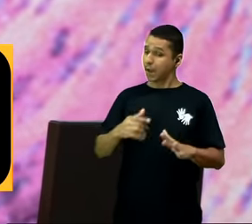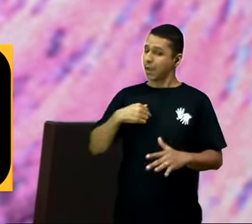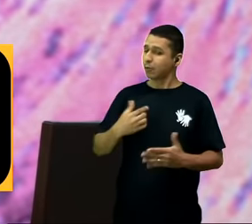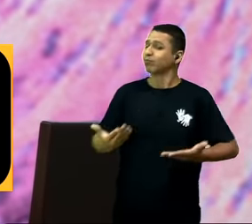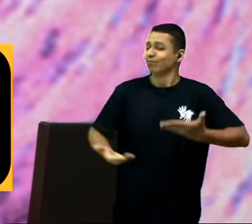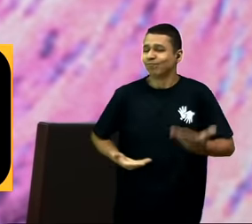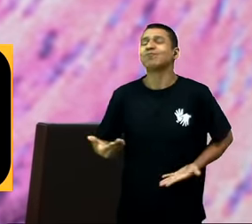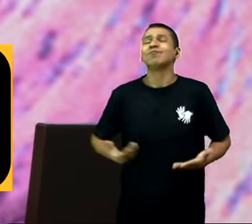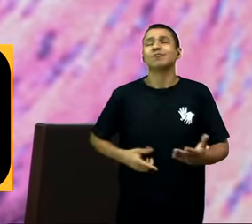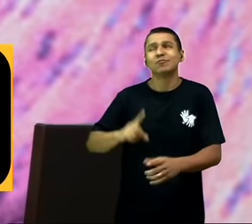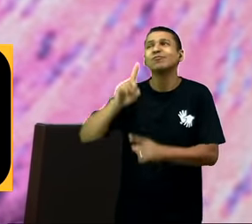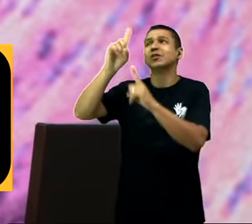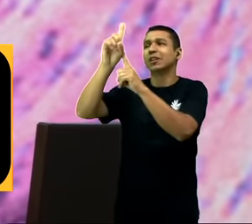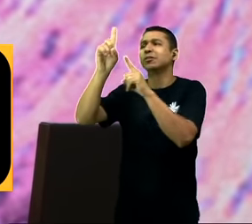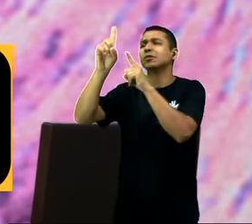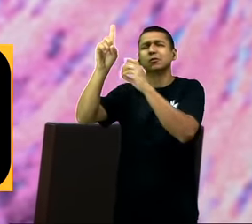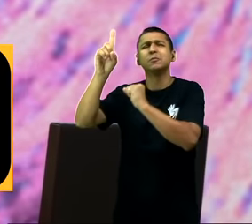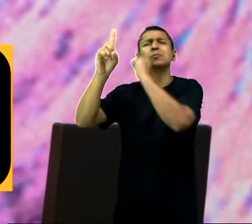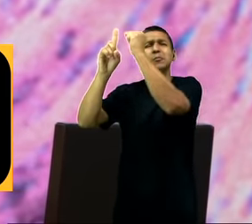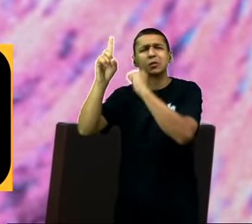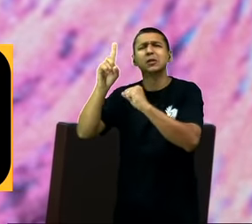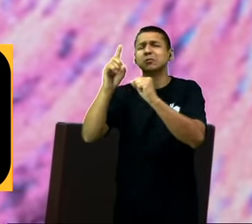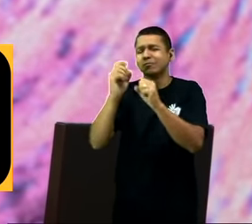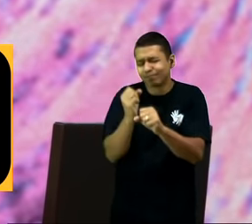o Deus do impossível.